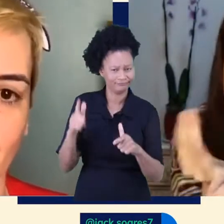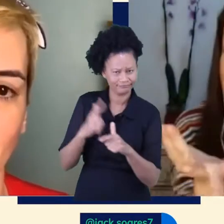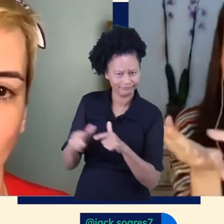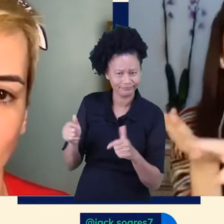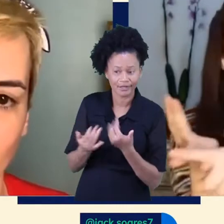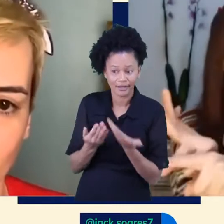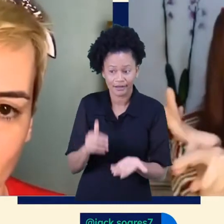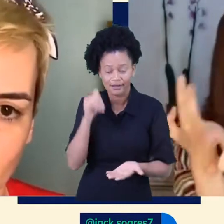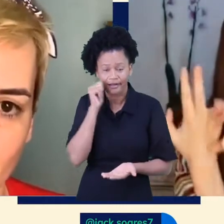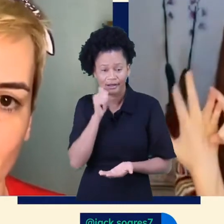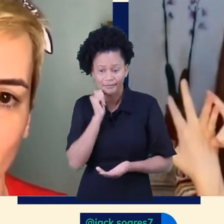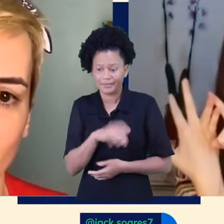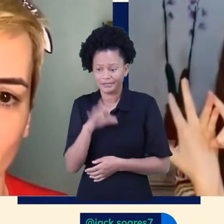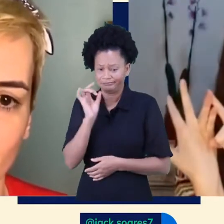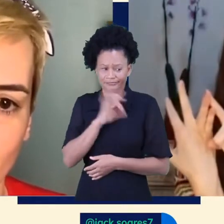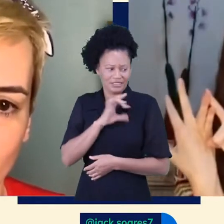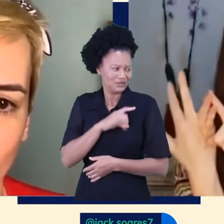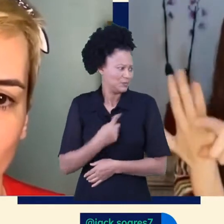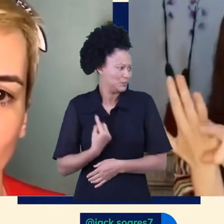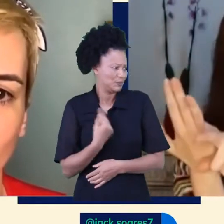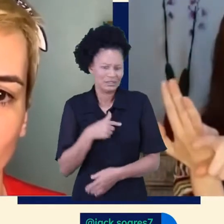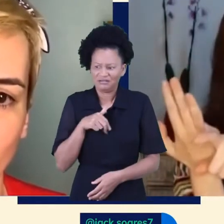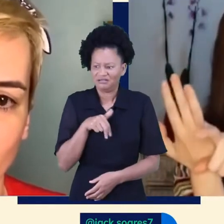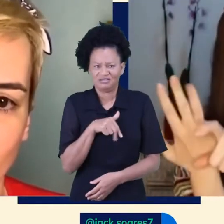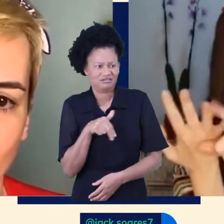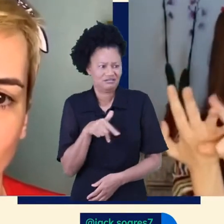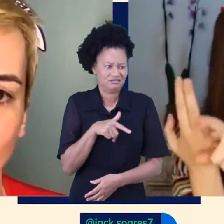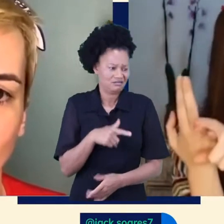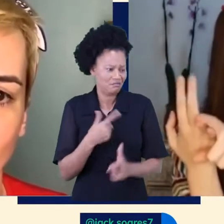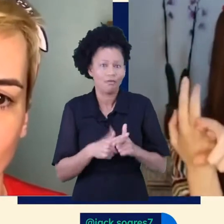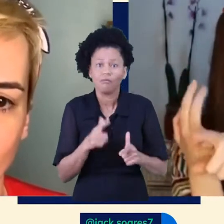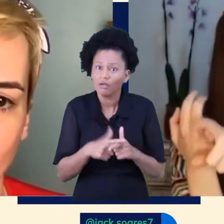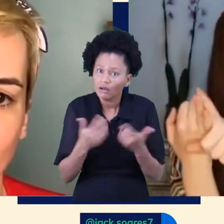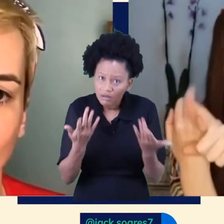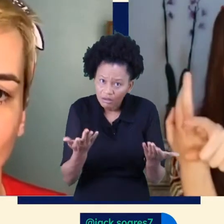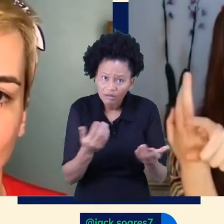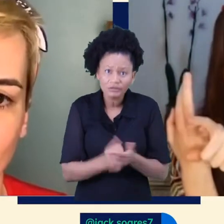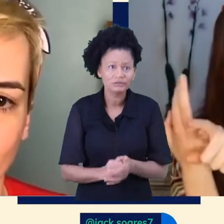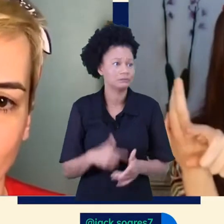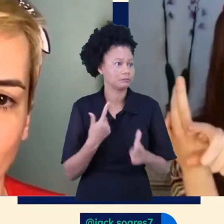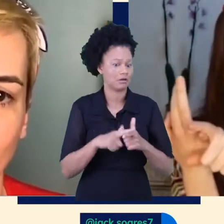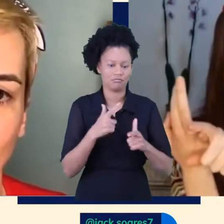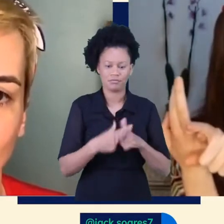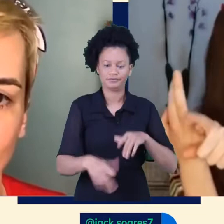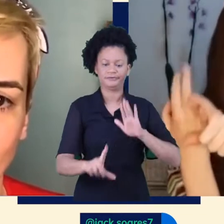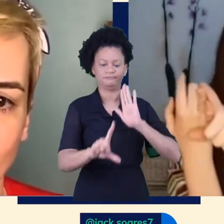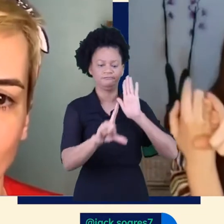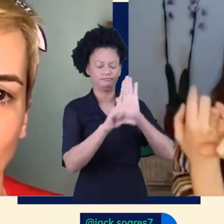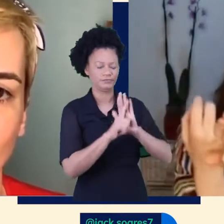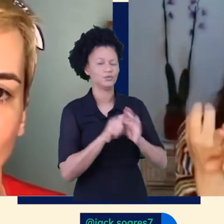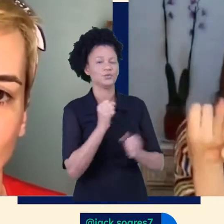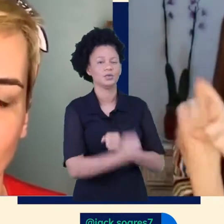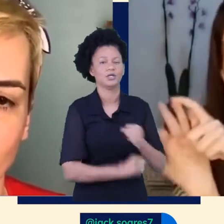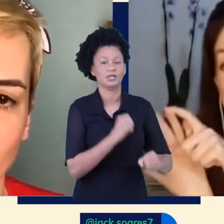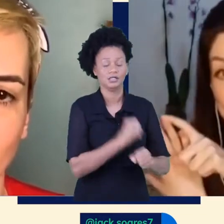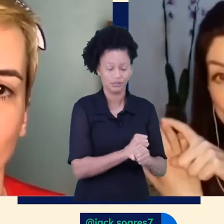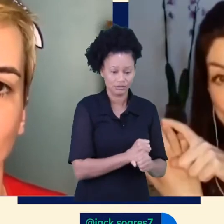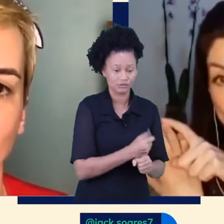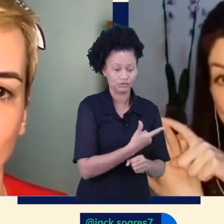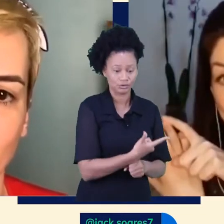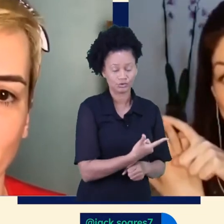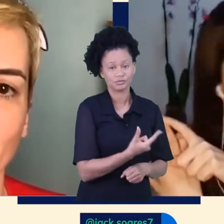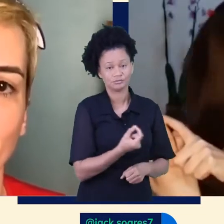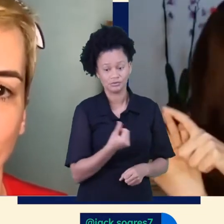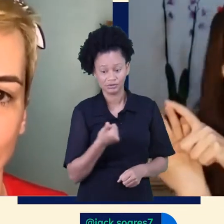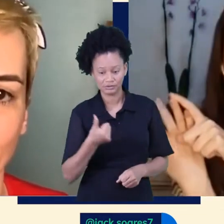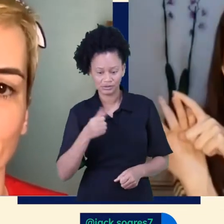rua. É problema quando a gente tem que ter uma lei que desde 2018 se chama importunação sexual, porque os caras ficam se